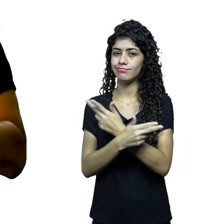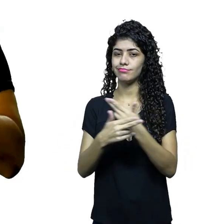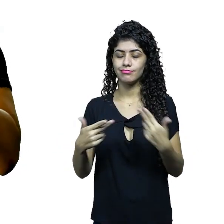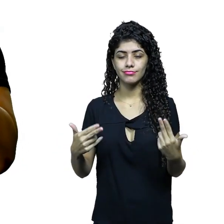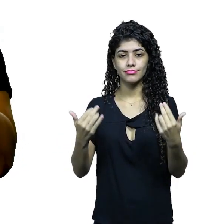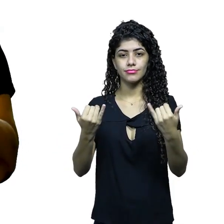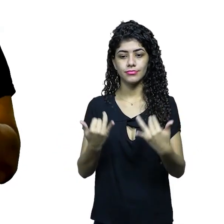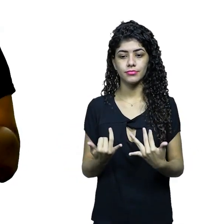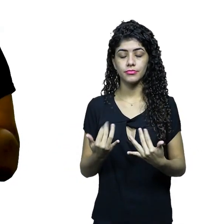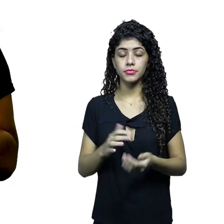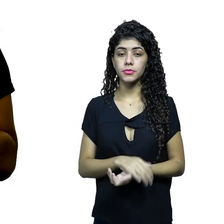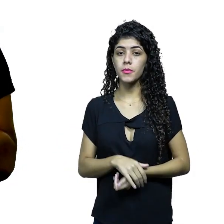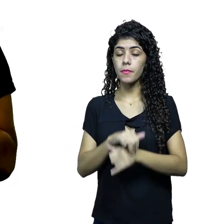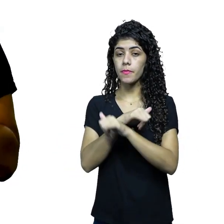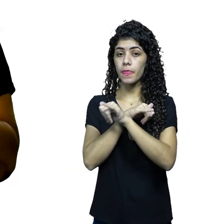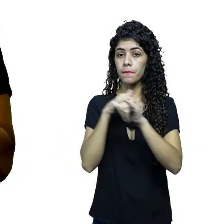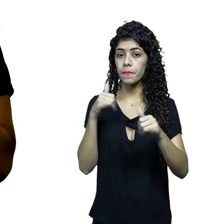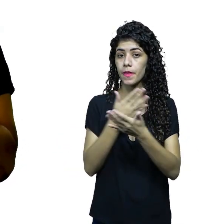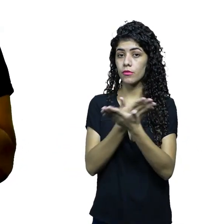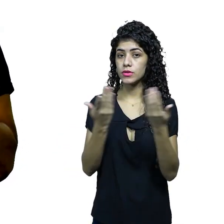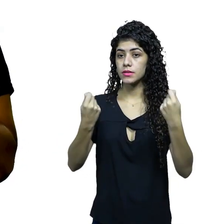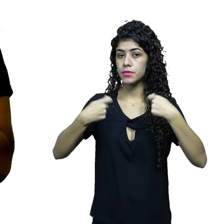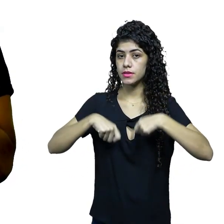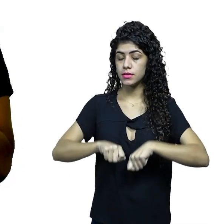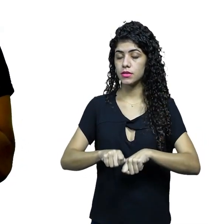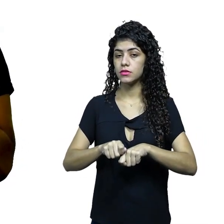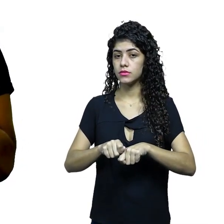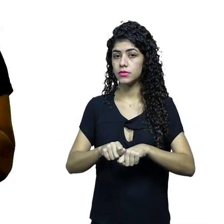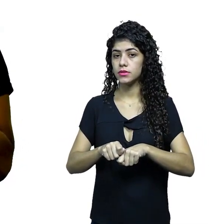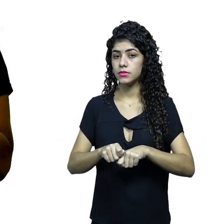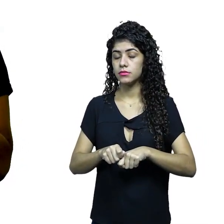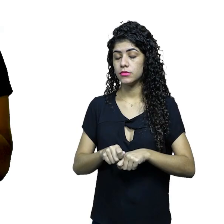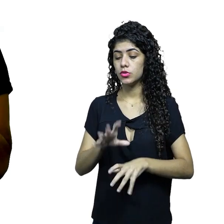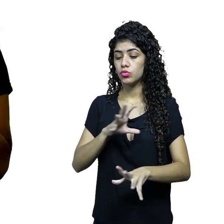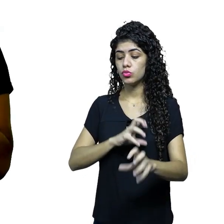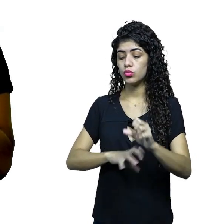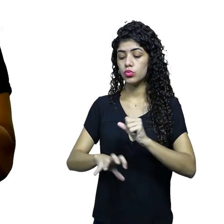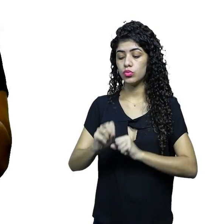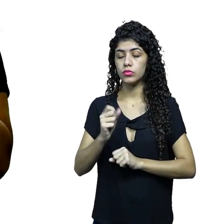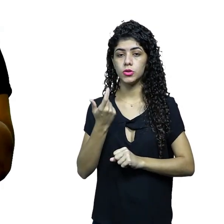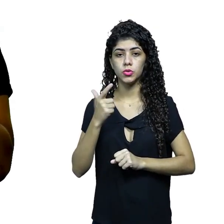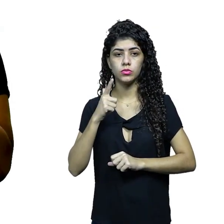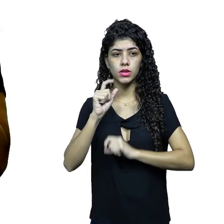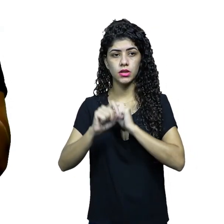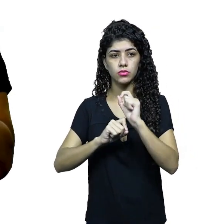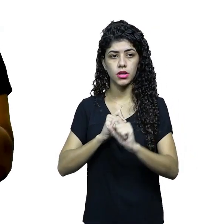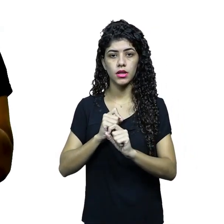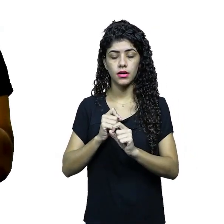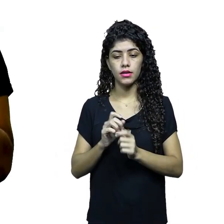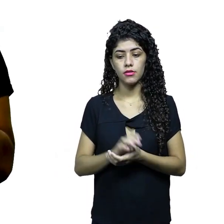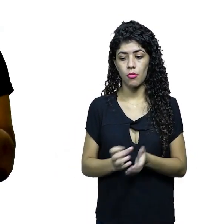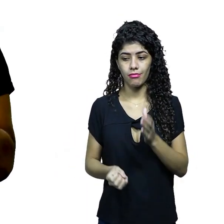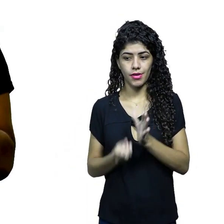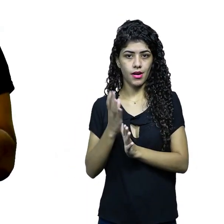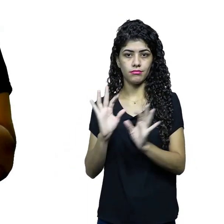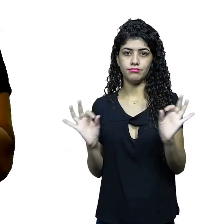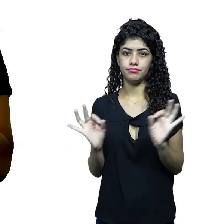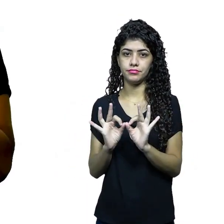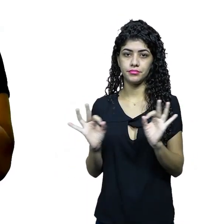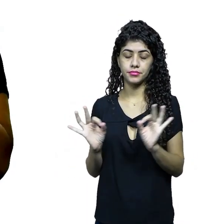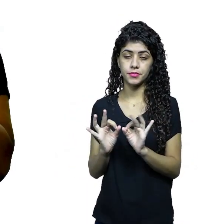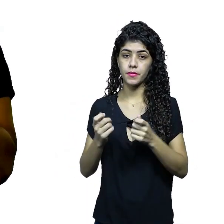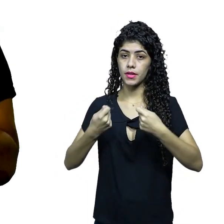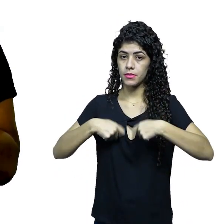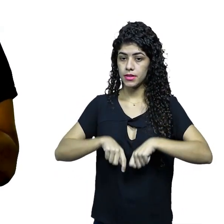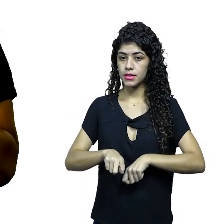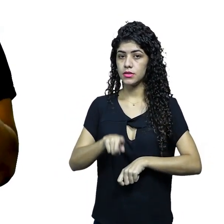etc. Então vão ser essas informações que vocês vão ter que buscar para fazer o plano de vocês. Não tem como inventar a roda aqui. Então você